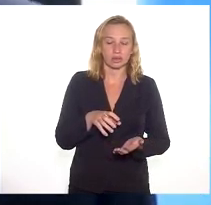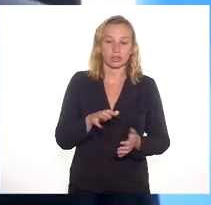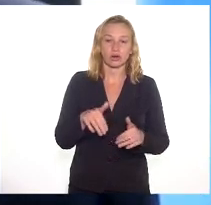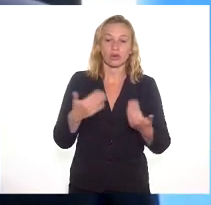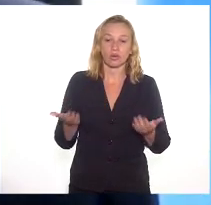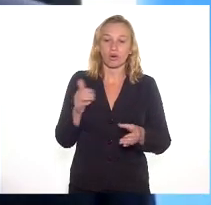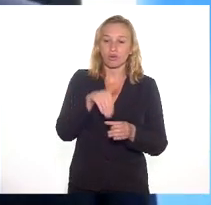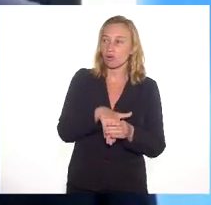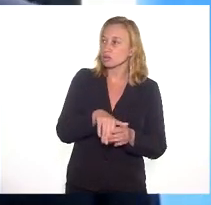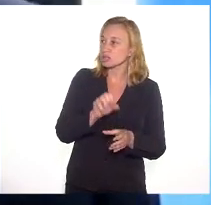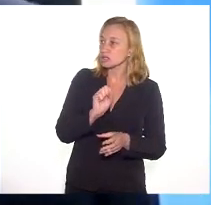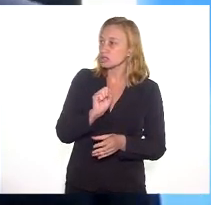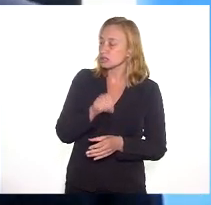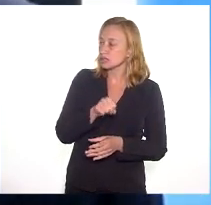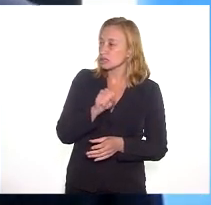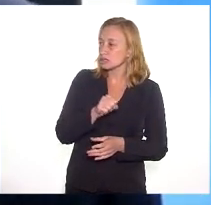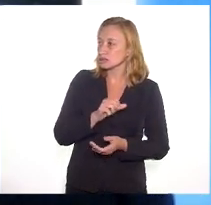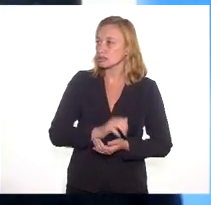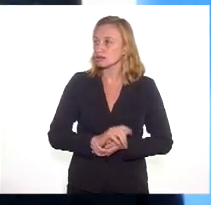de sim para não.